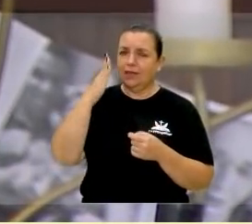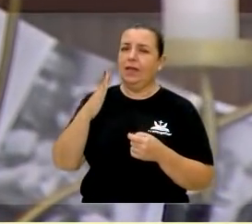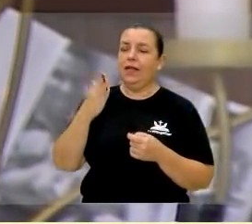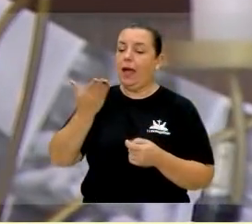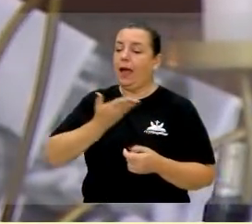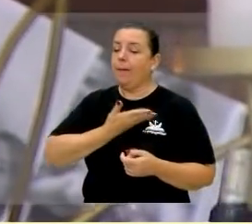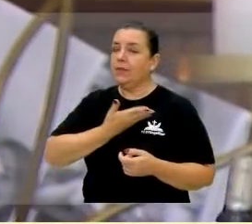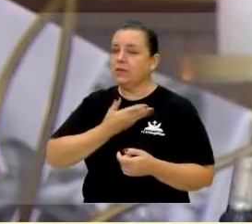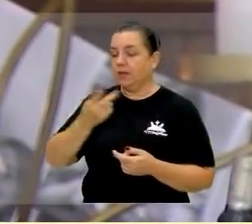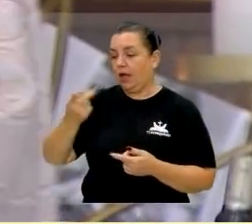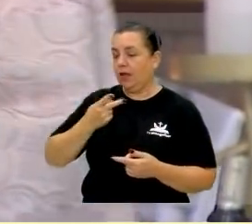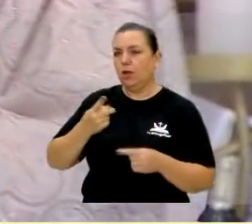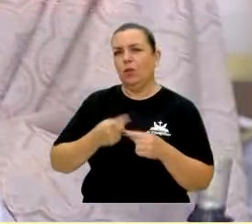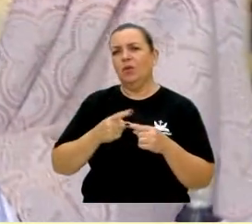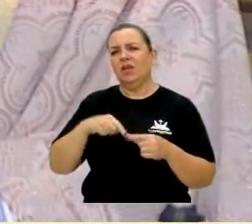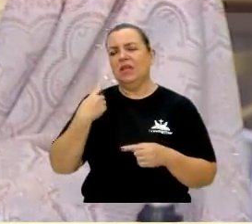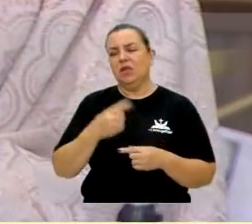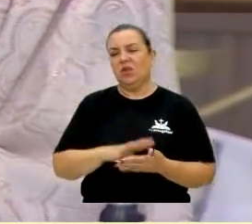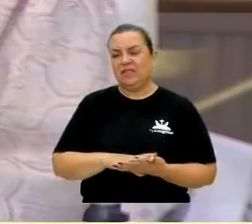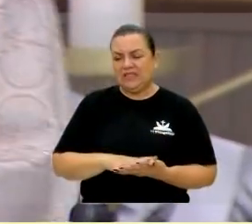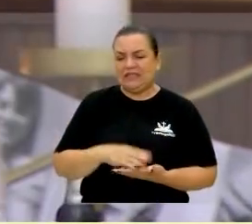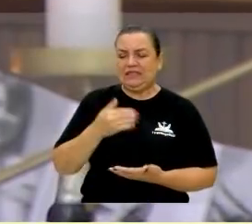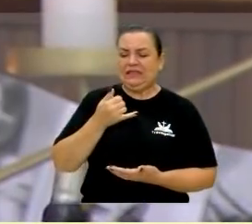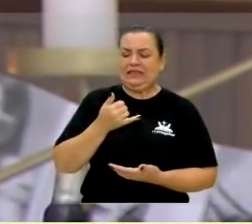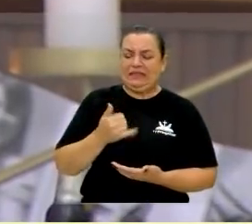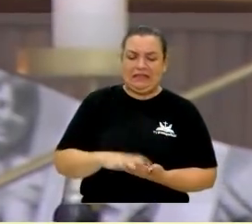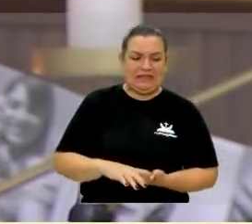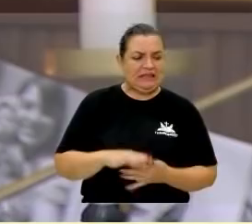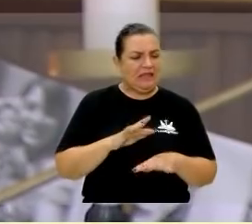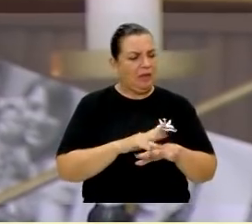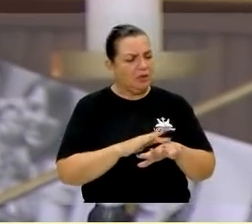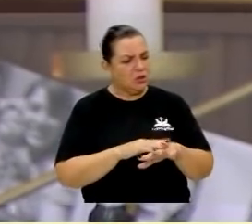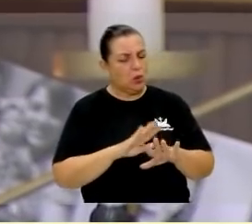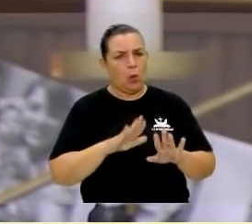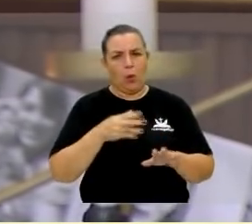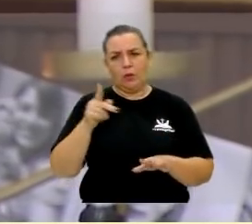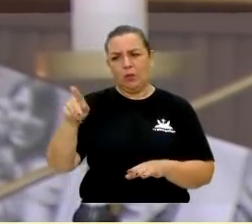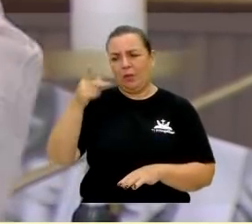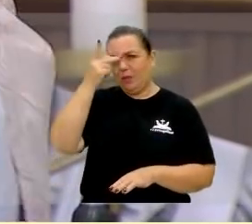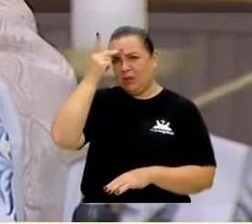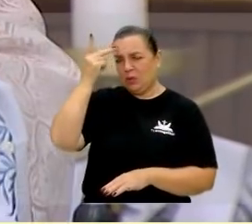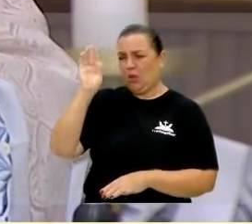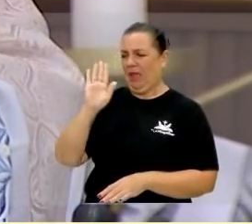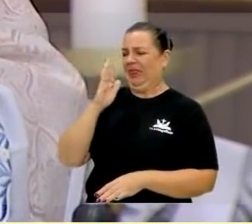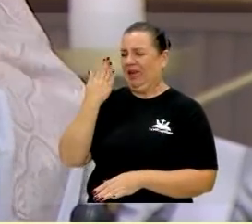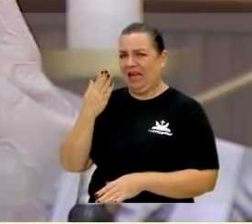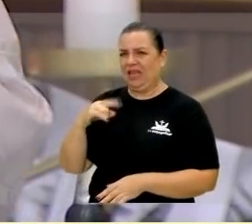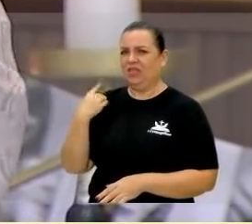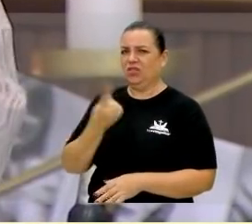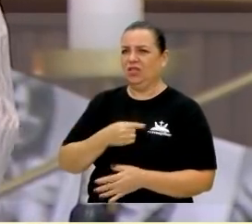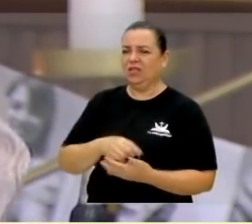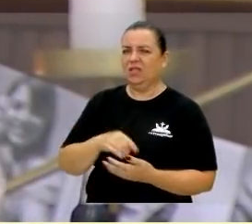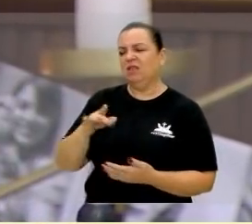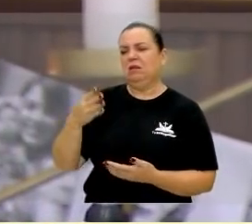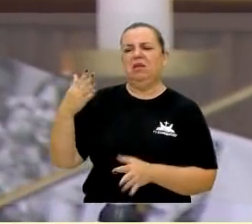que que a gente se machuca tanto quando alguém nos trai? Se for um estranho, você nem liga. Se for a